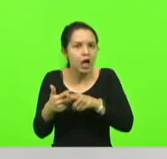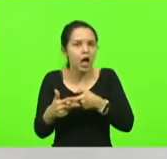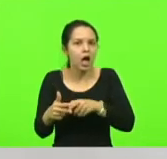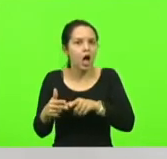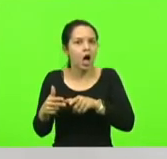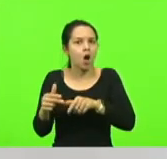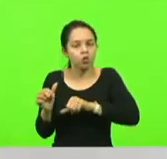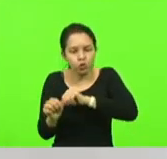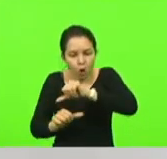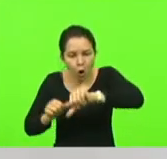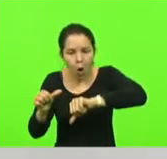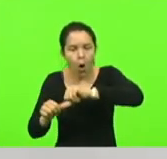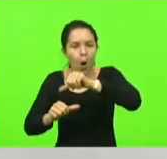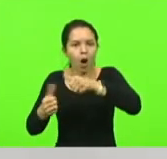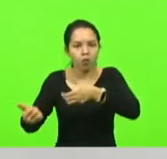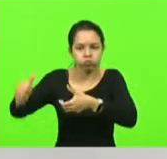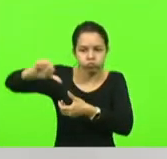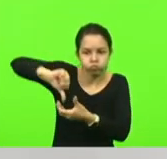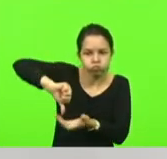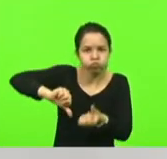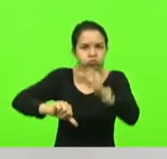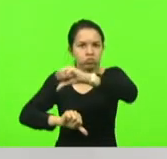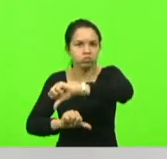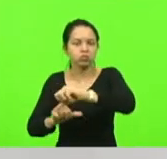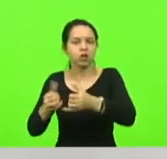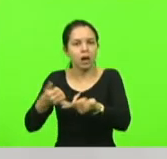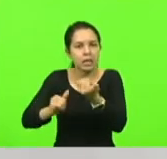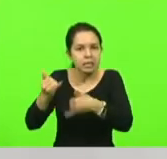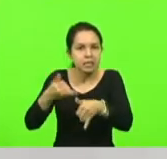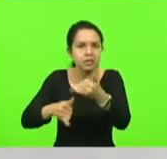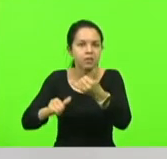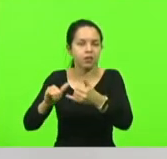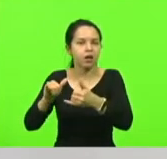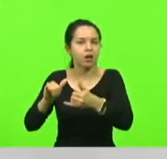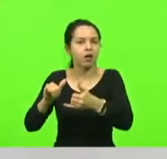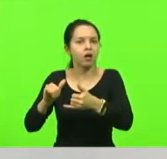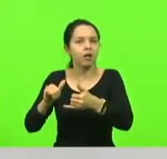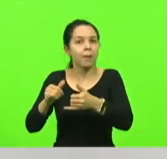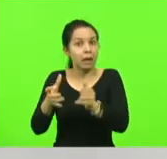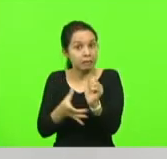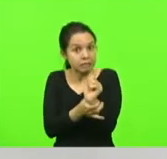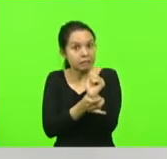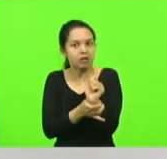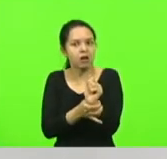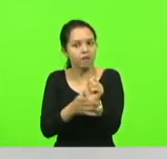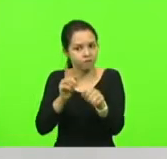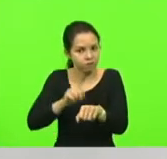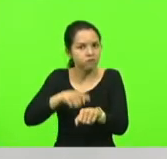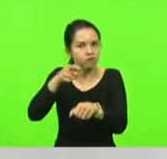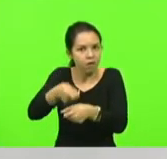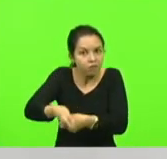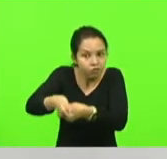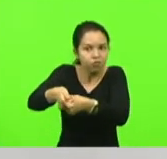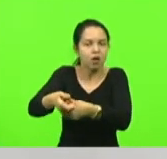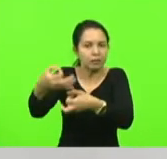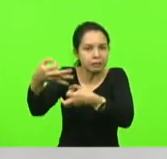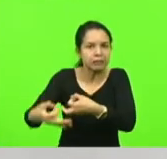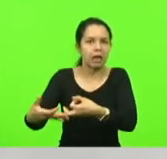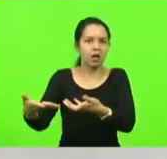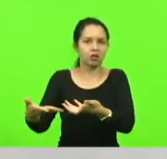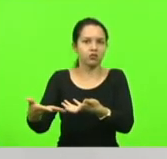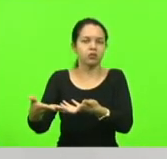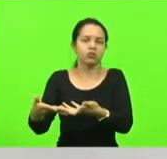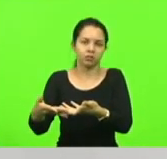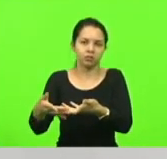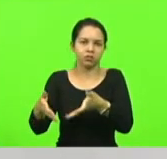pó, os elementos ali que realmente vão garantir que o extintor vai funcionar na hora que você precisar, dentro daquele período